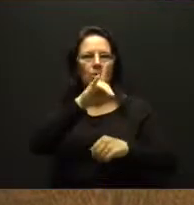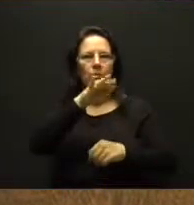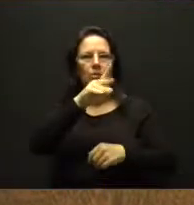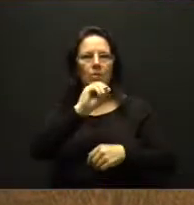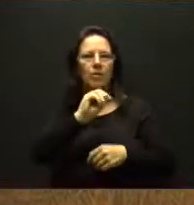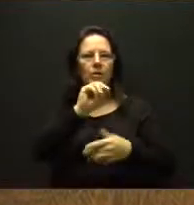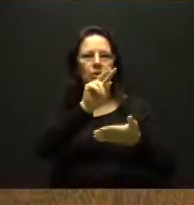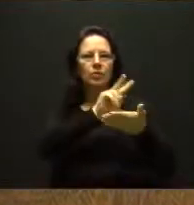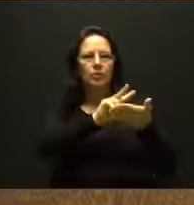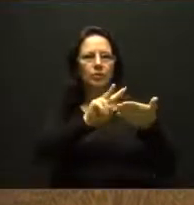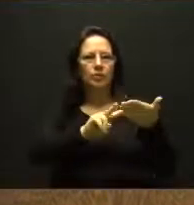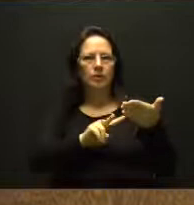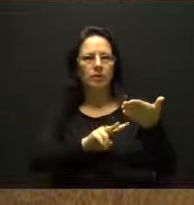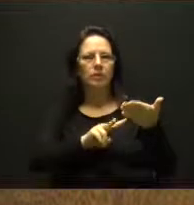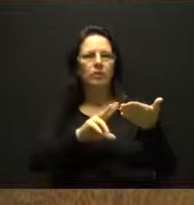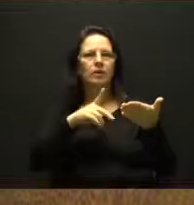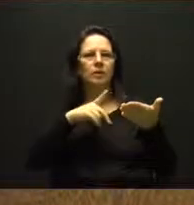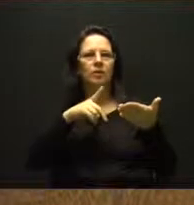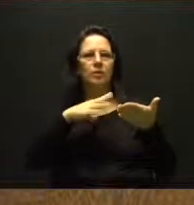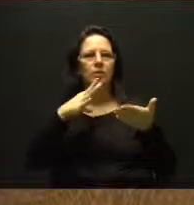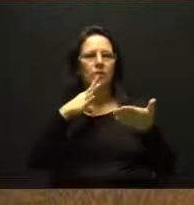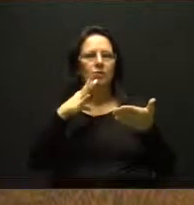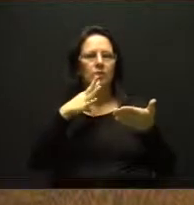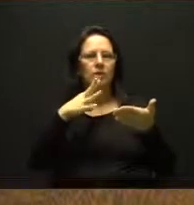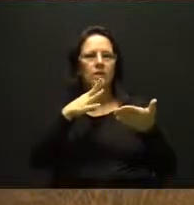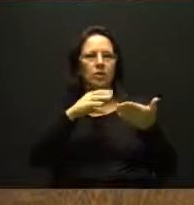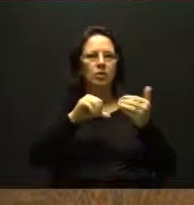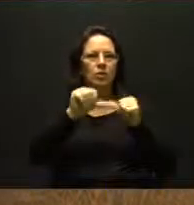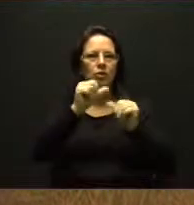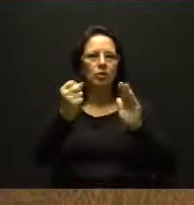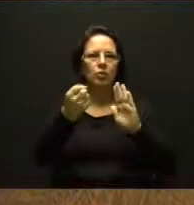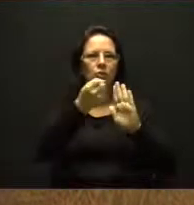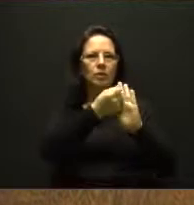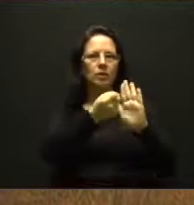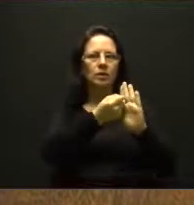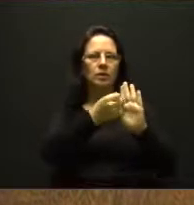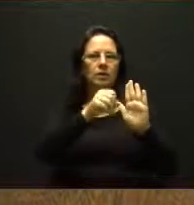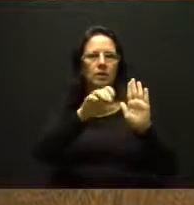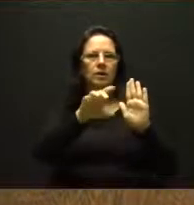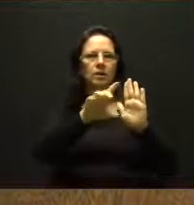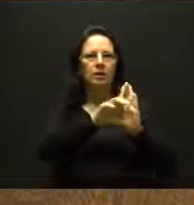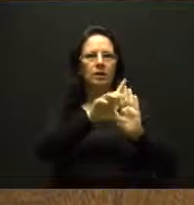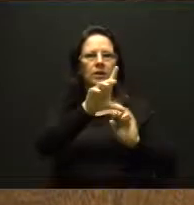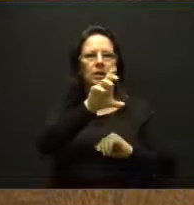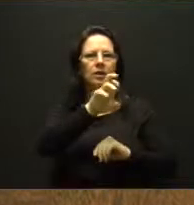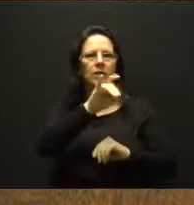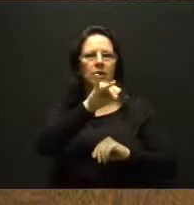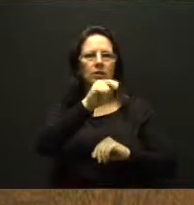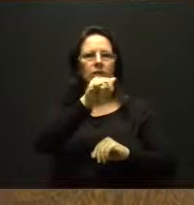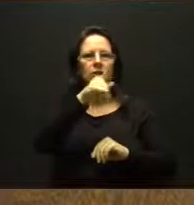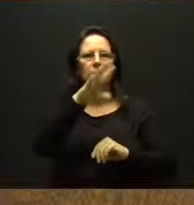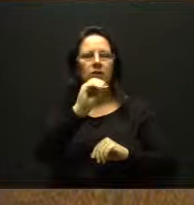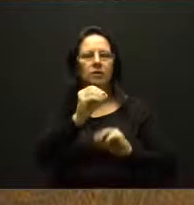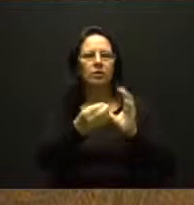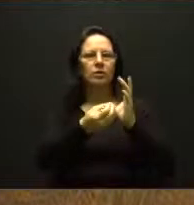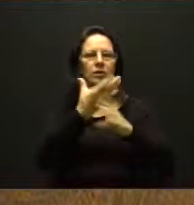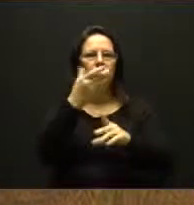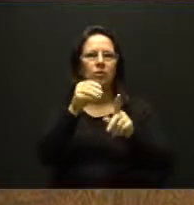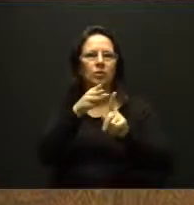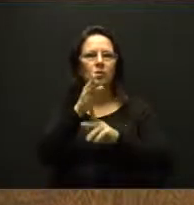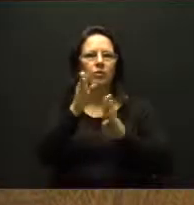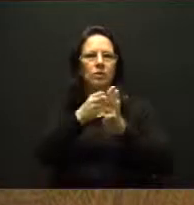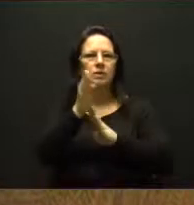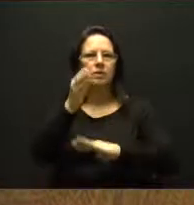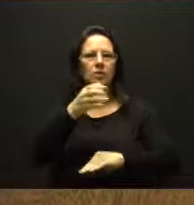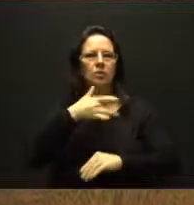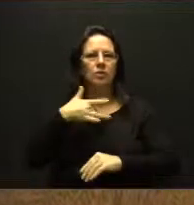presente propositura visa a atualização da legislação municipal que cria o conselho municipal de